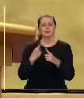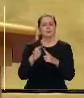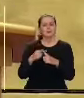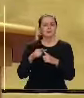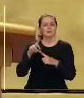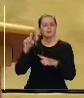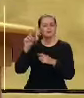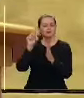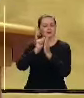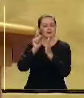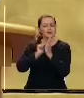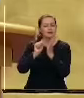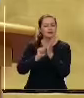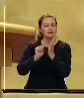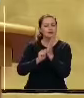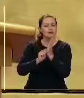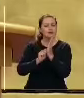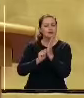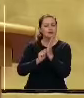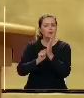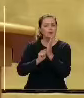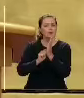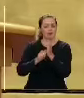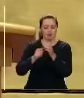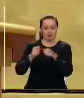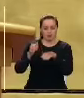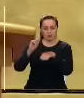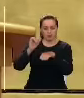que não seja apagado.